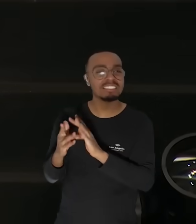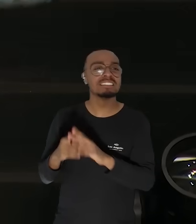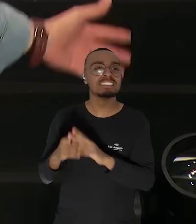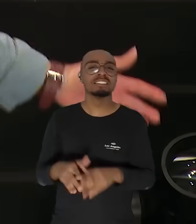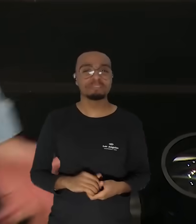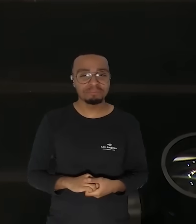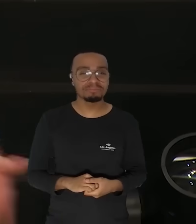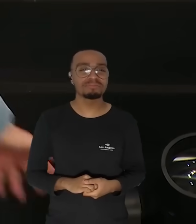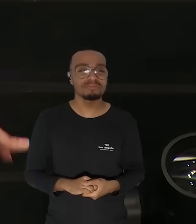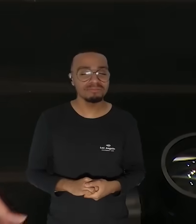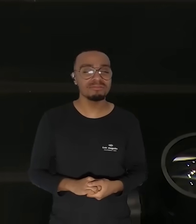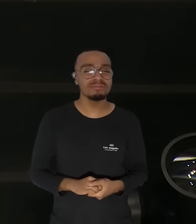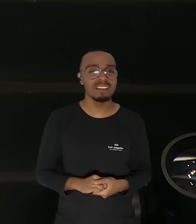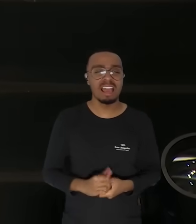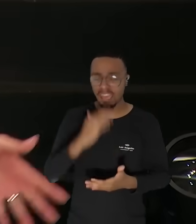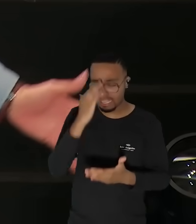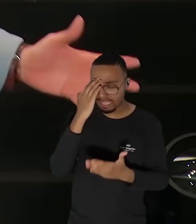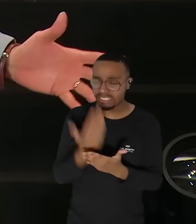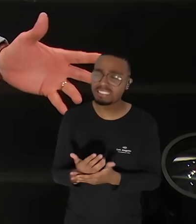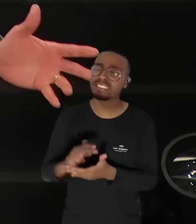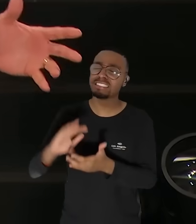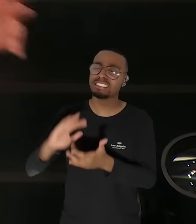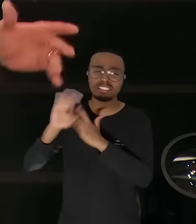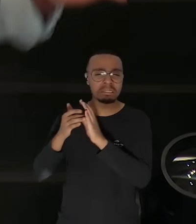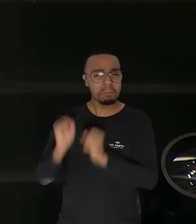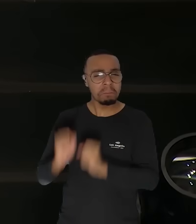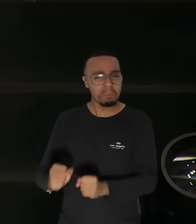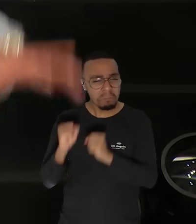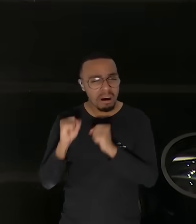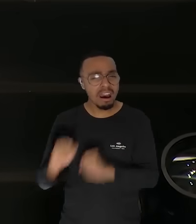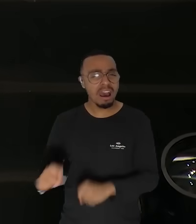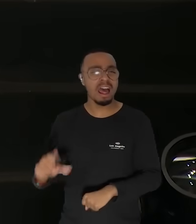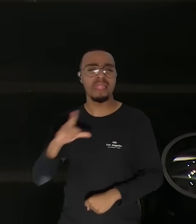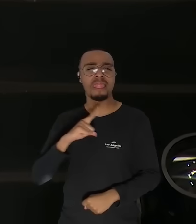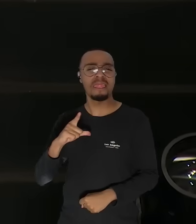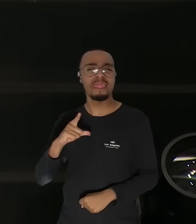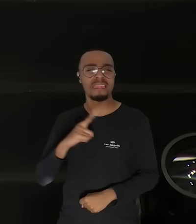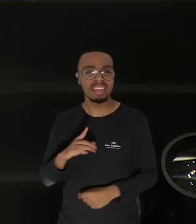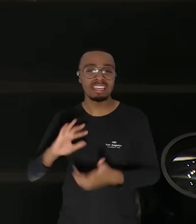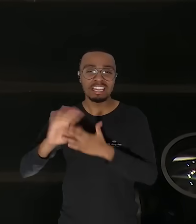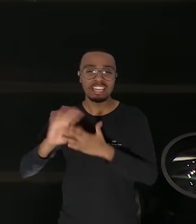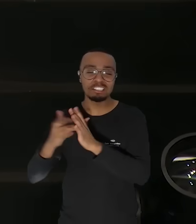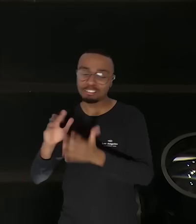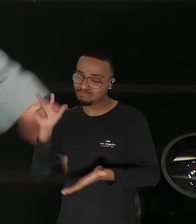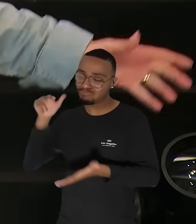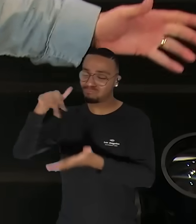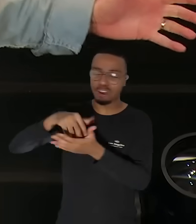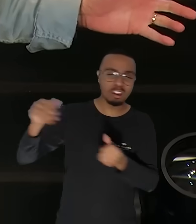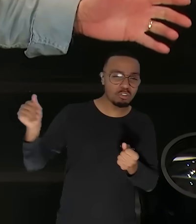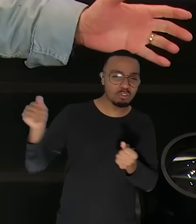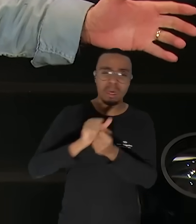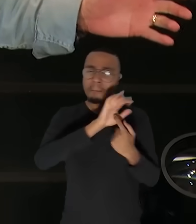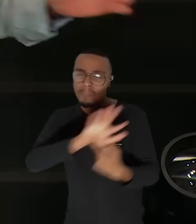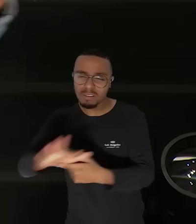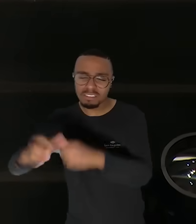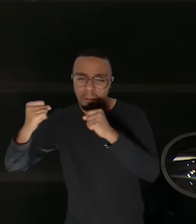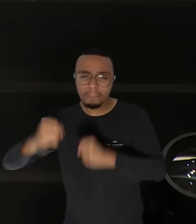me chama, me acorda. Porque a hora que eu me erguer, o vento cai. A hora que eu me erguer, as ondas